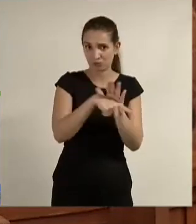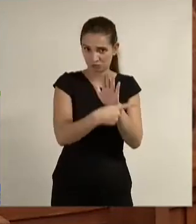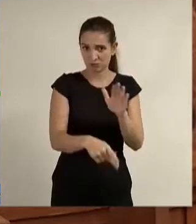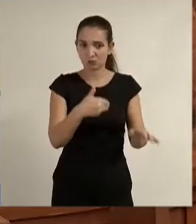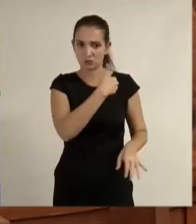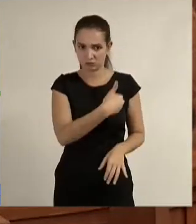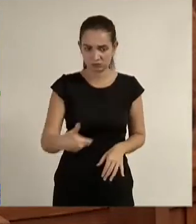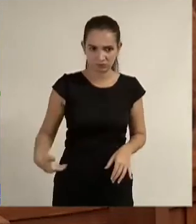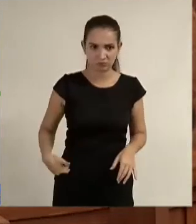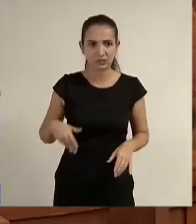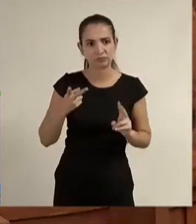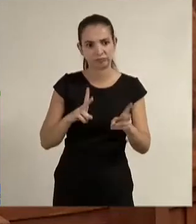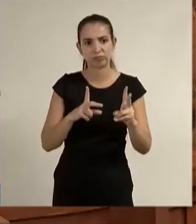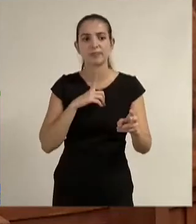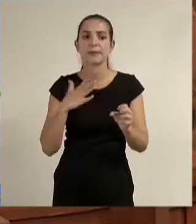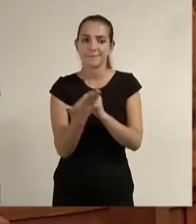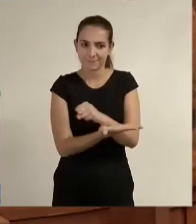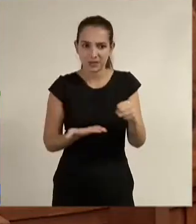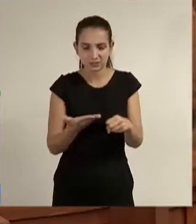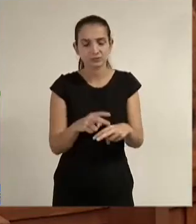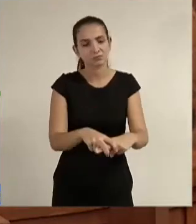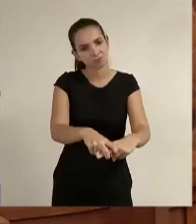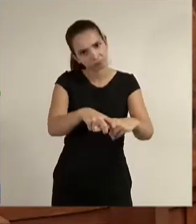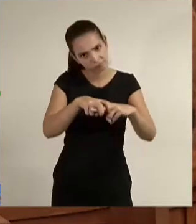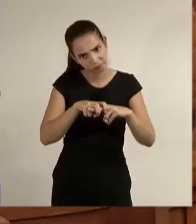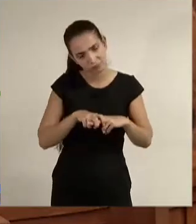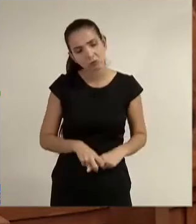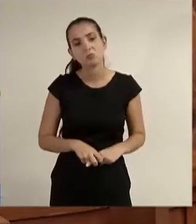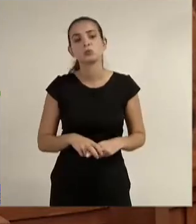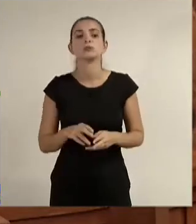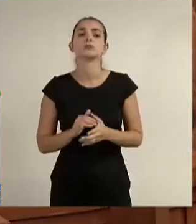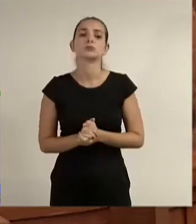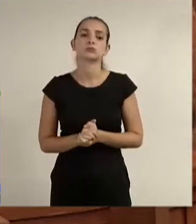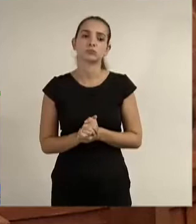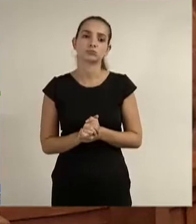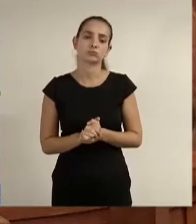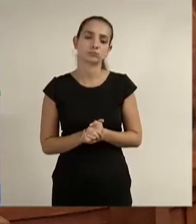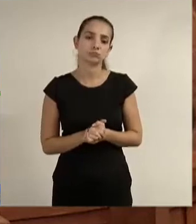governo era fundado e, por esta razão,